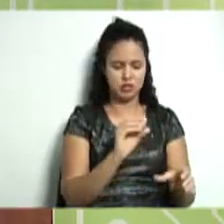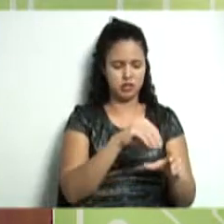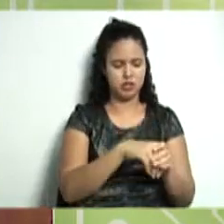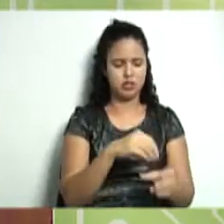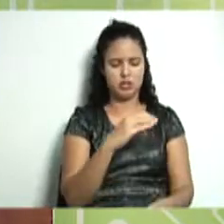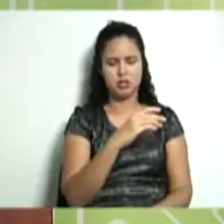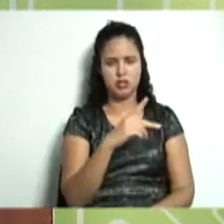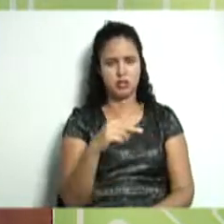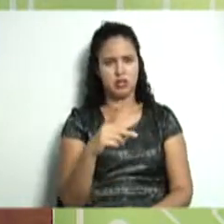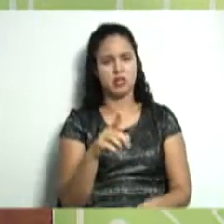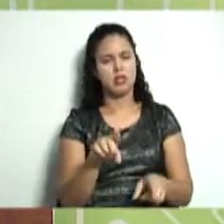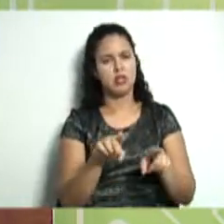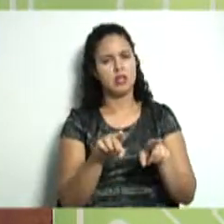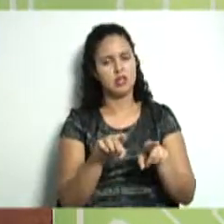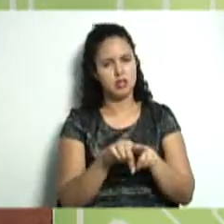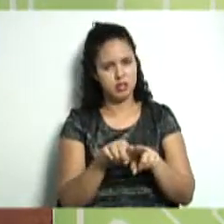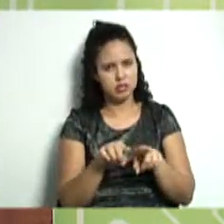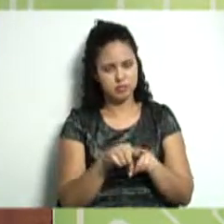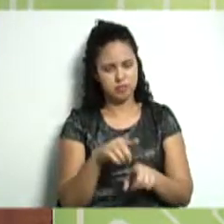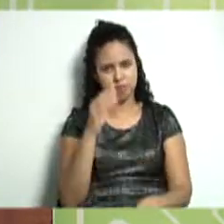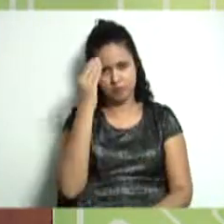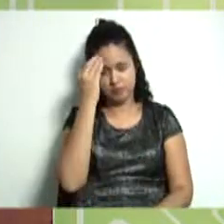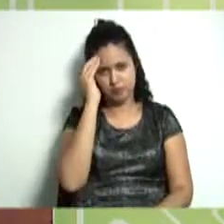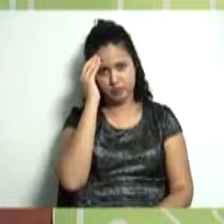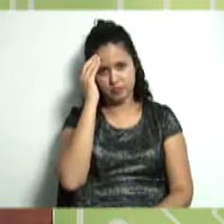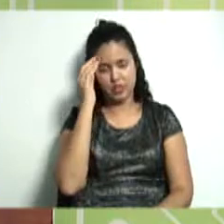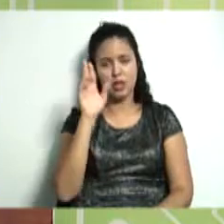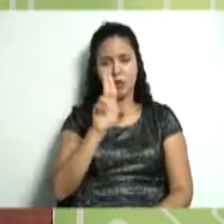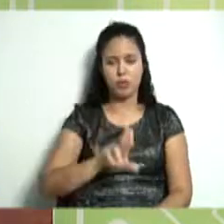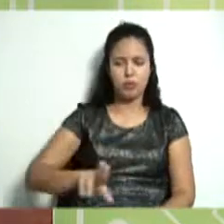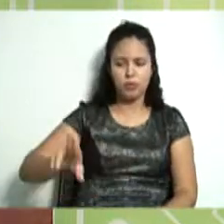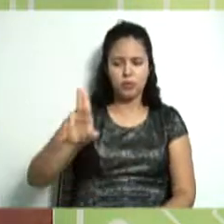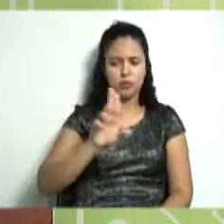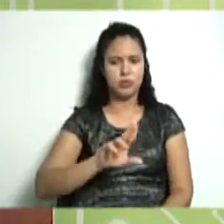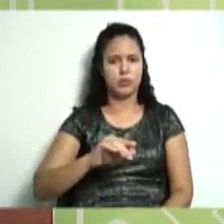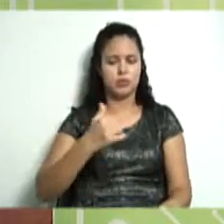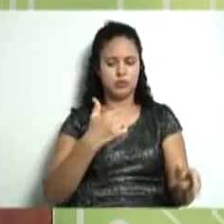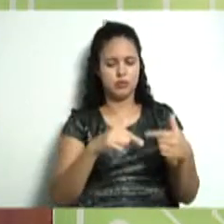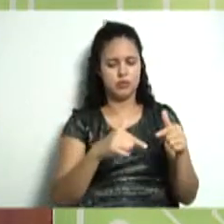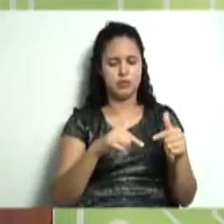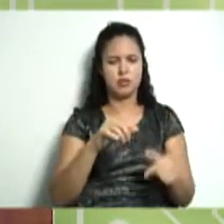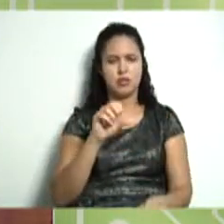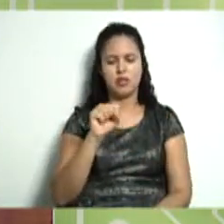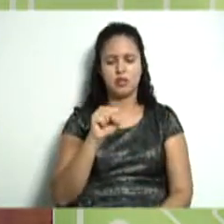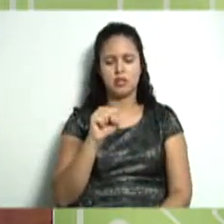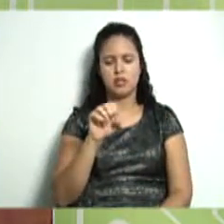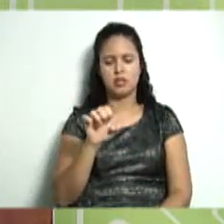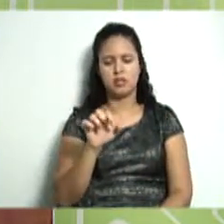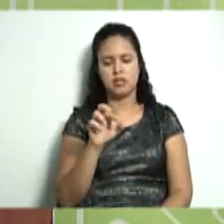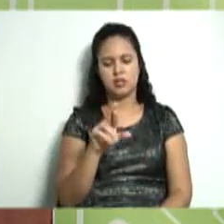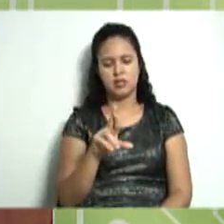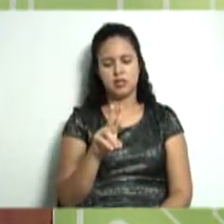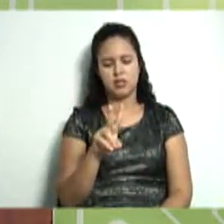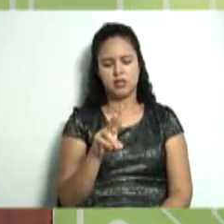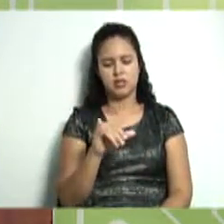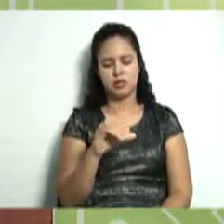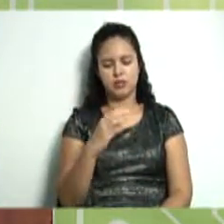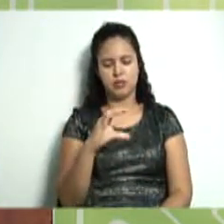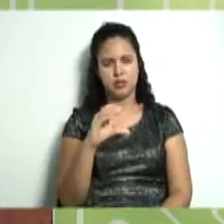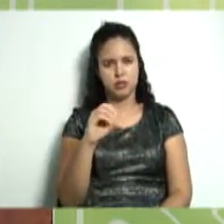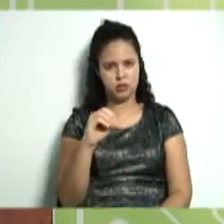eu também faço uso do serviço da cooperativa de poder oferecer serviço